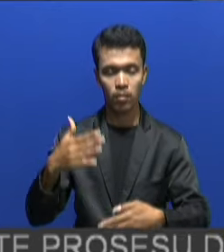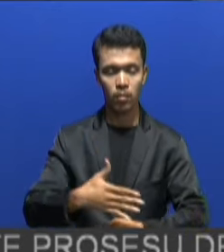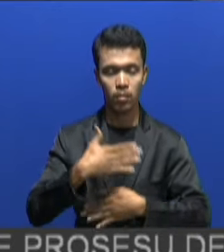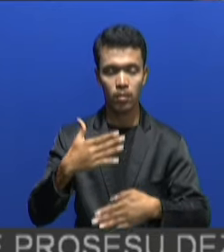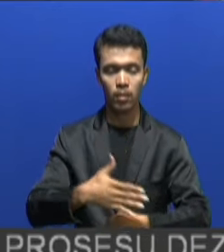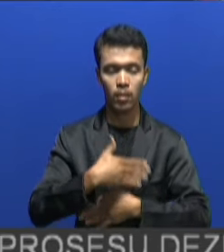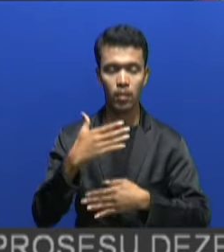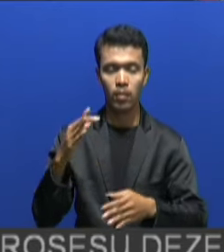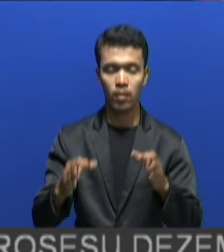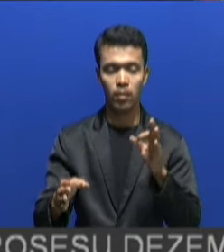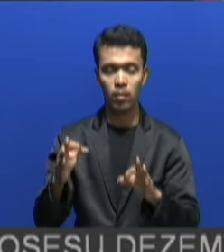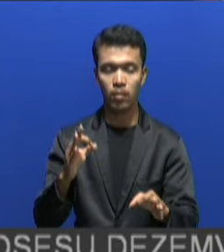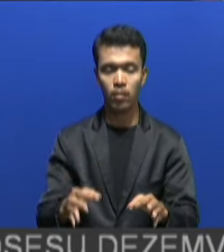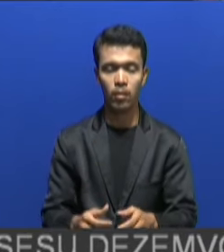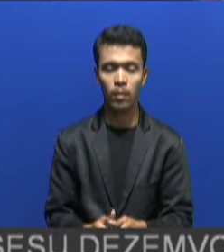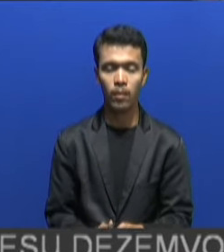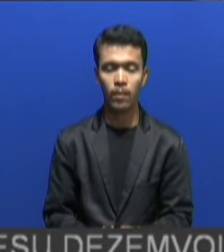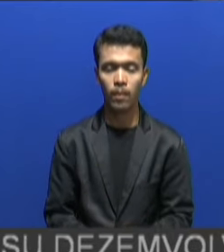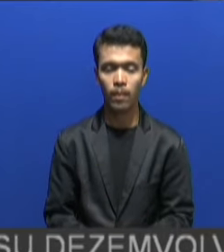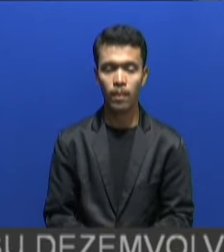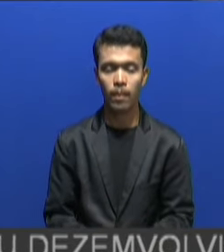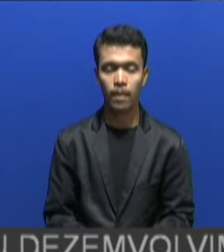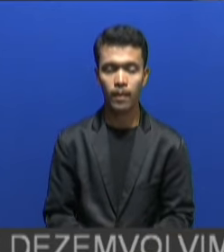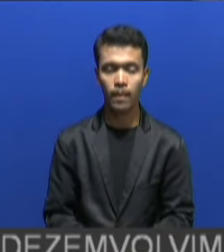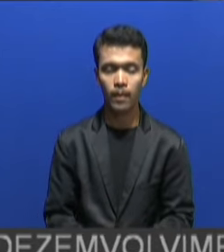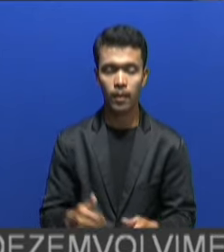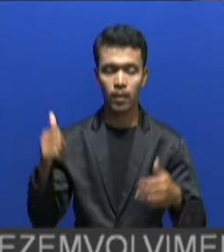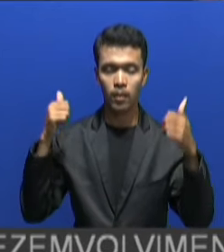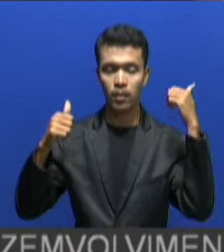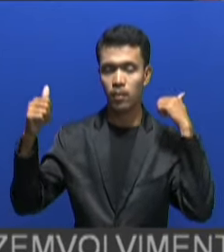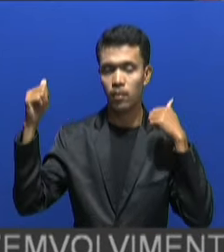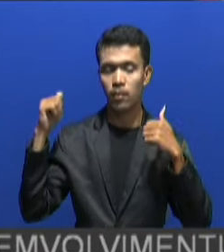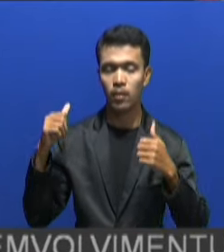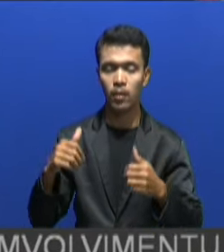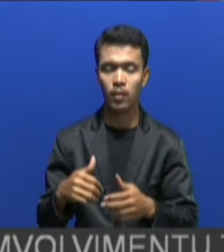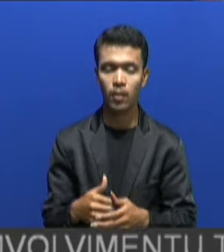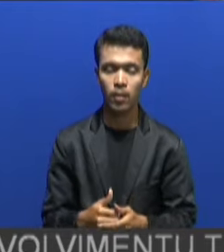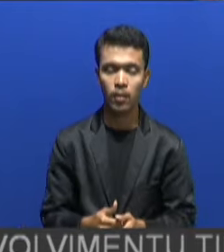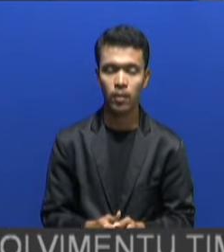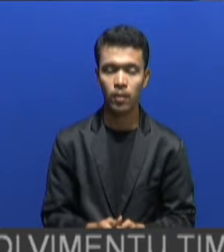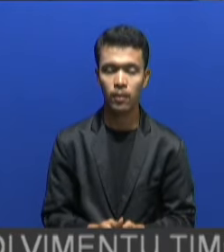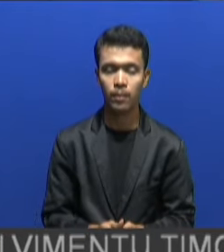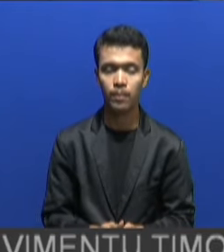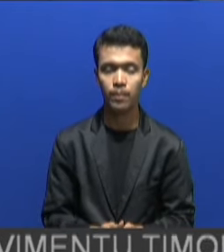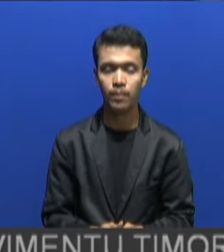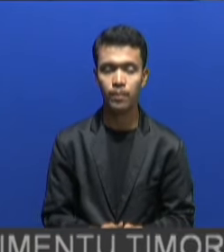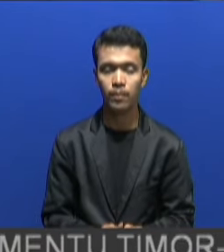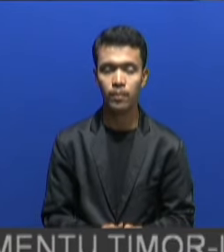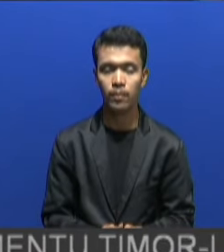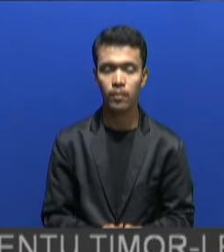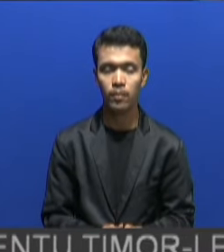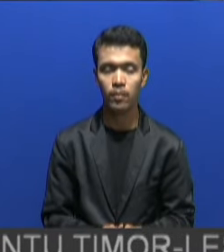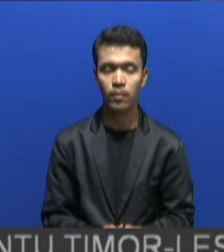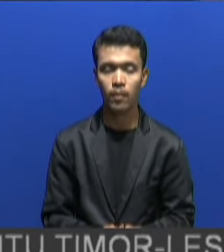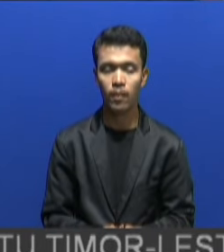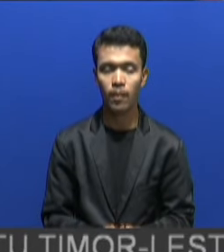não temos a desconfia baia atividade sira nebe maka lulu baia alin feto sira nebe ho minoridade